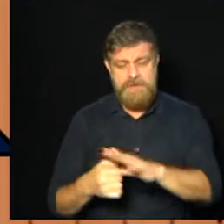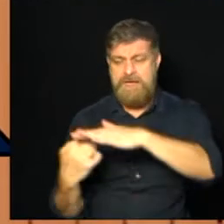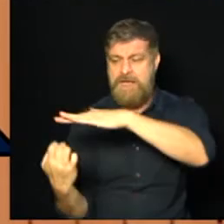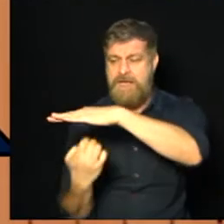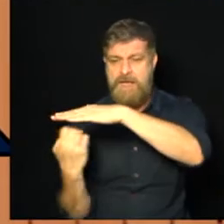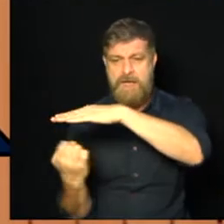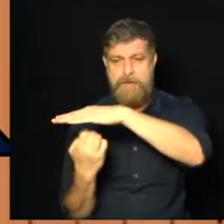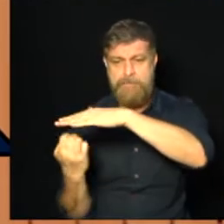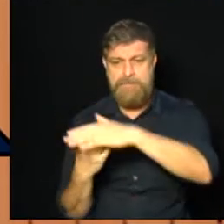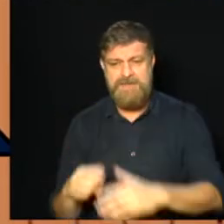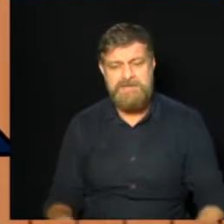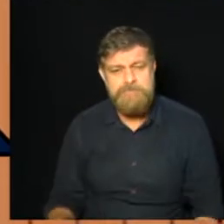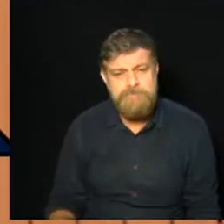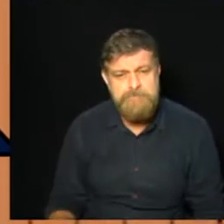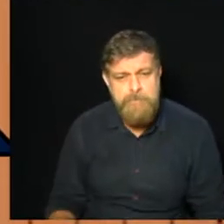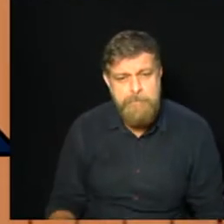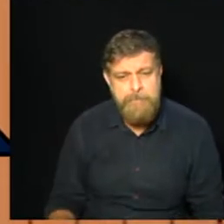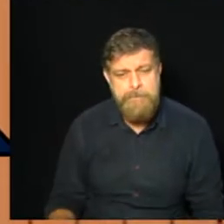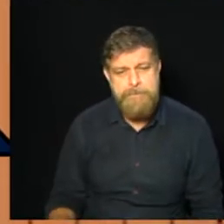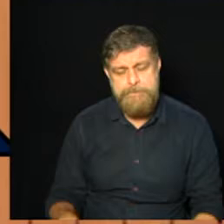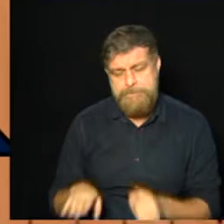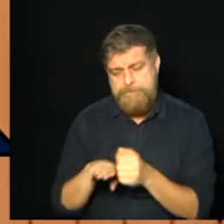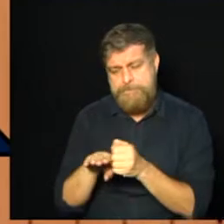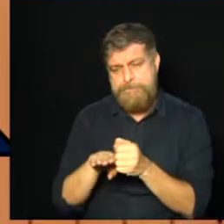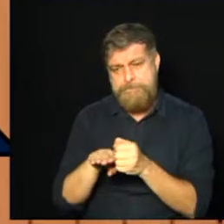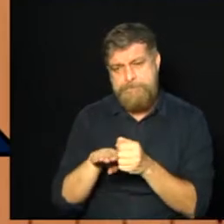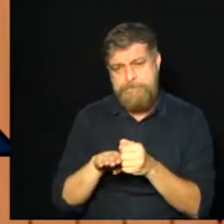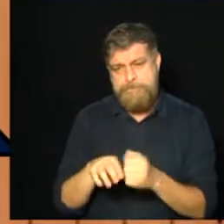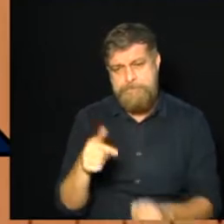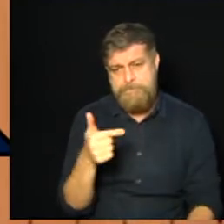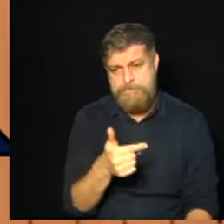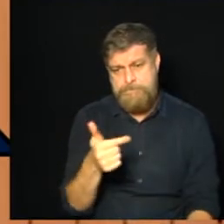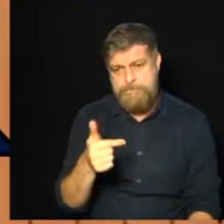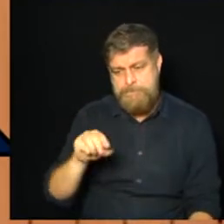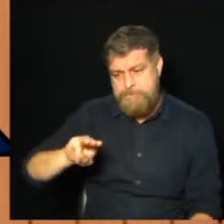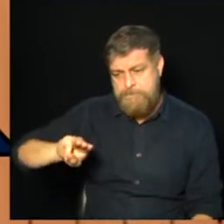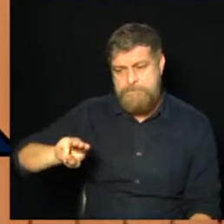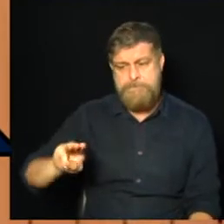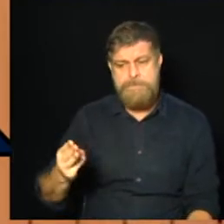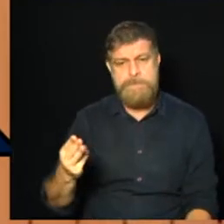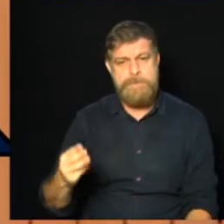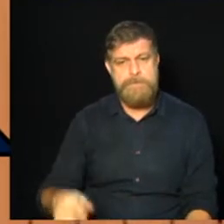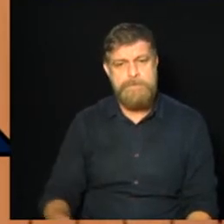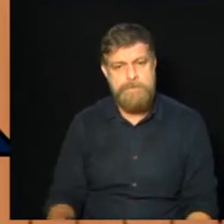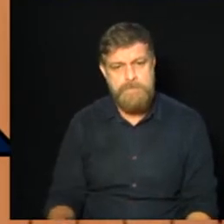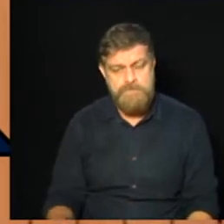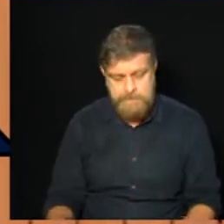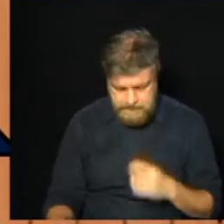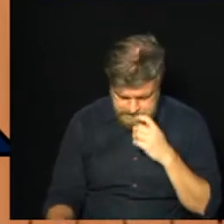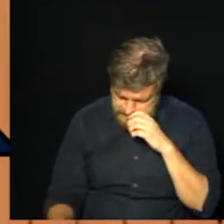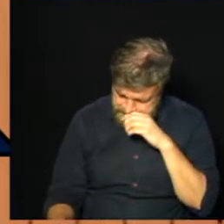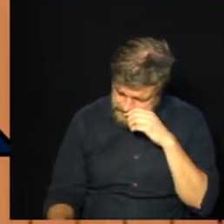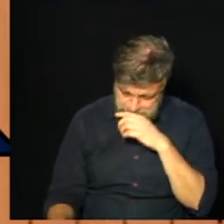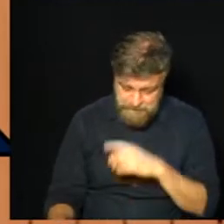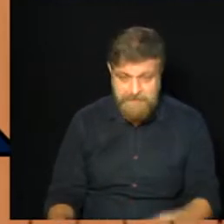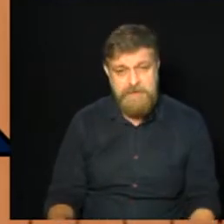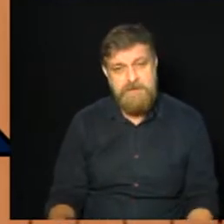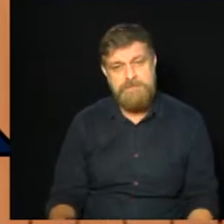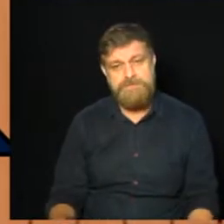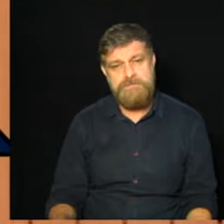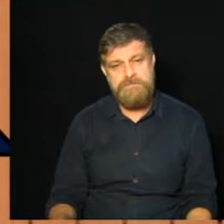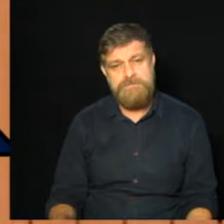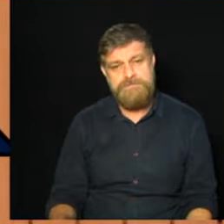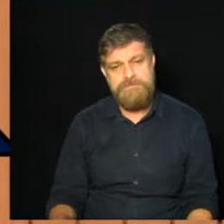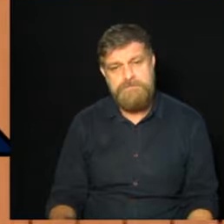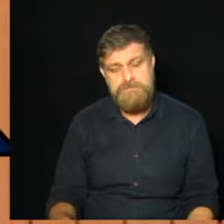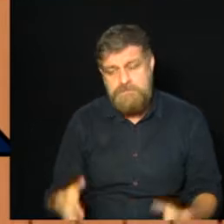empresas foi, numa média, né, 22 milhões por ano, né? Na média, 22 milhões por